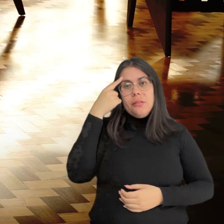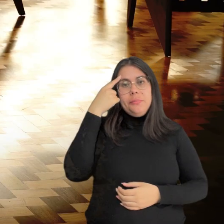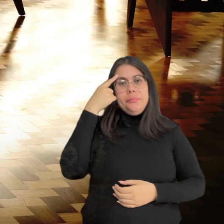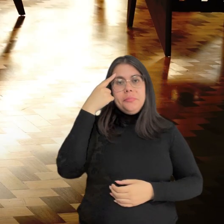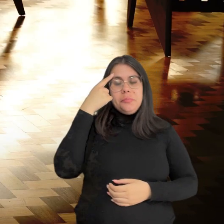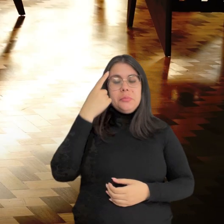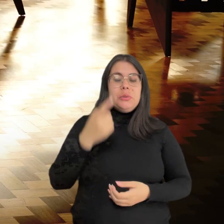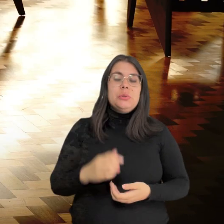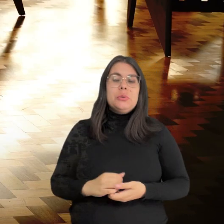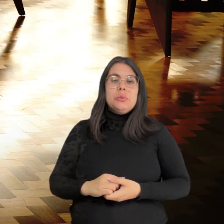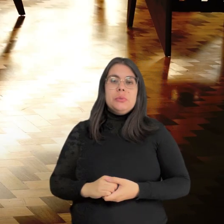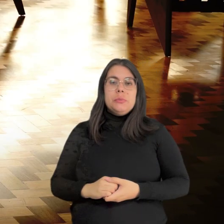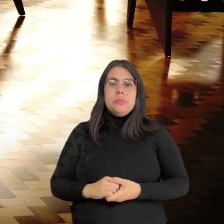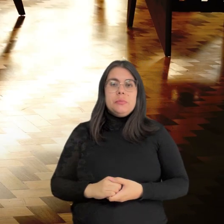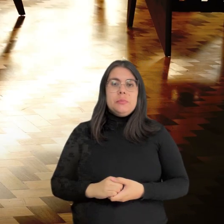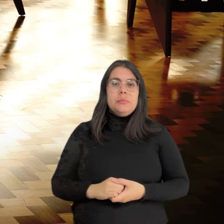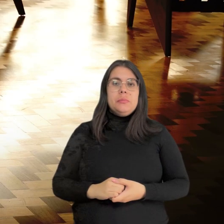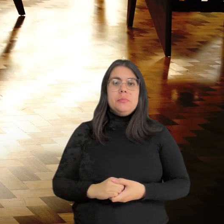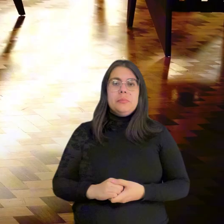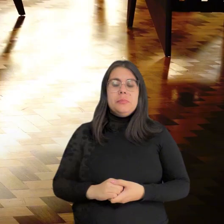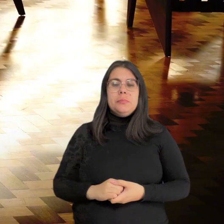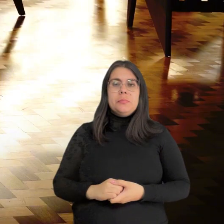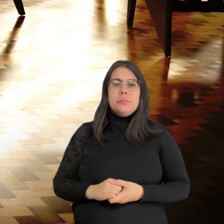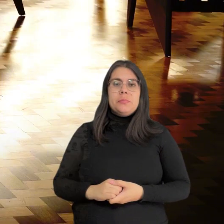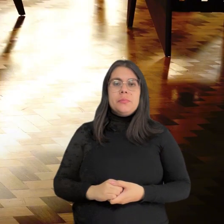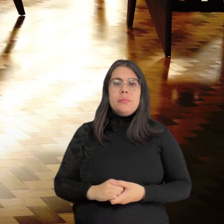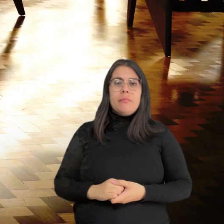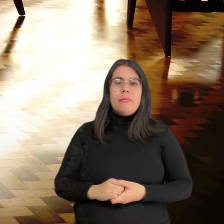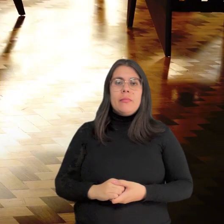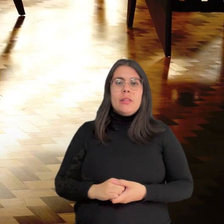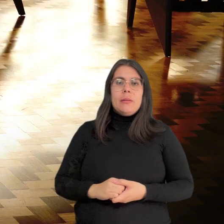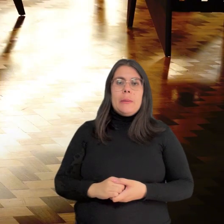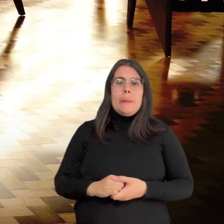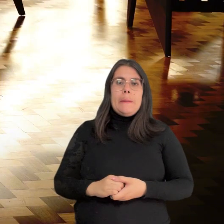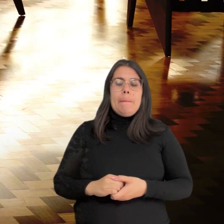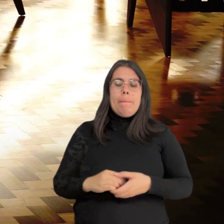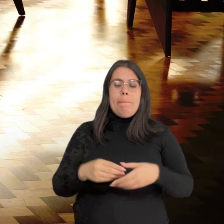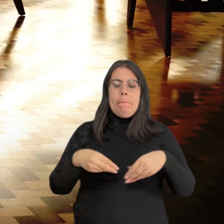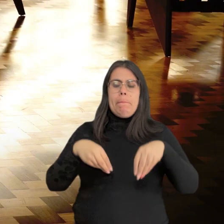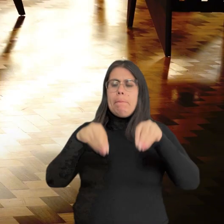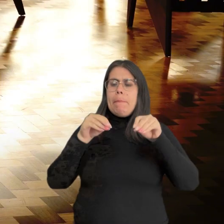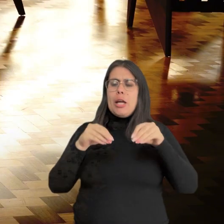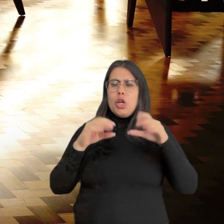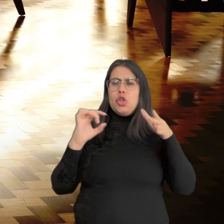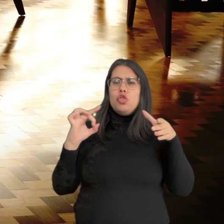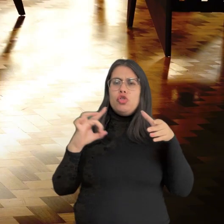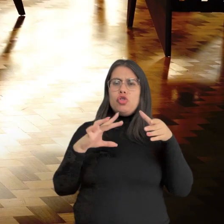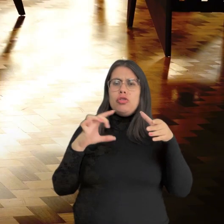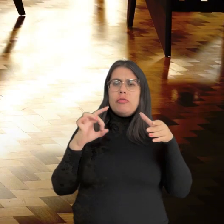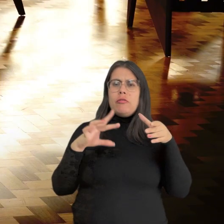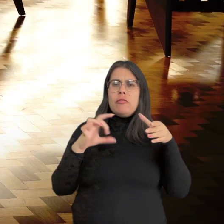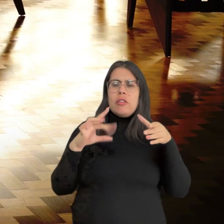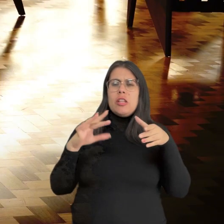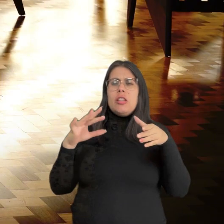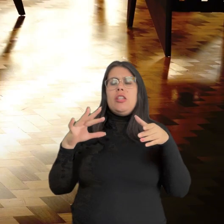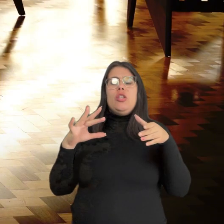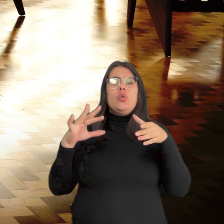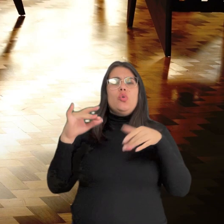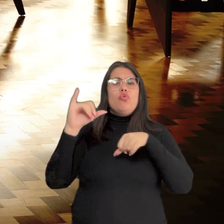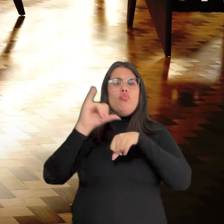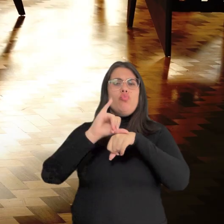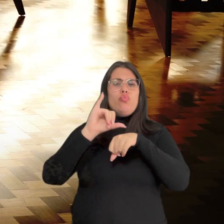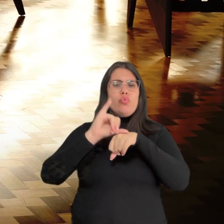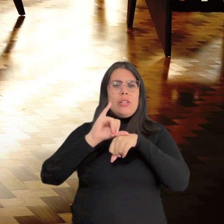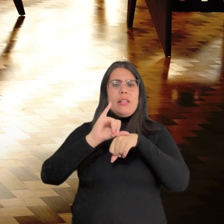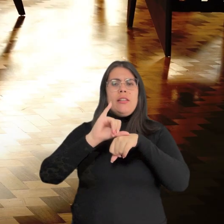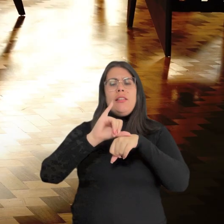Aqueles grandes panos de vidro com aço corria perfeitamente. Tem uma solução que depois